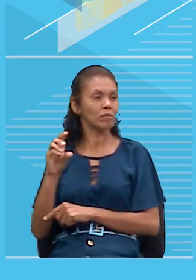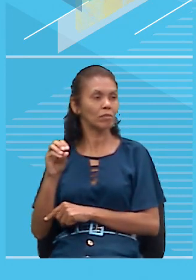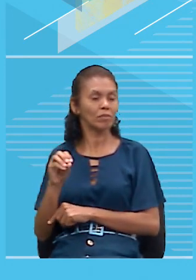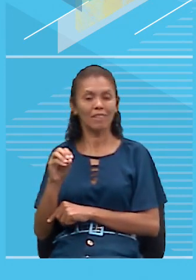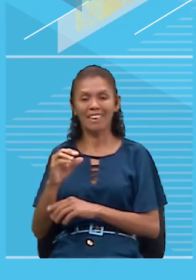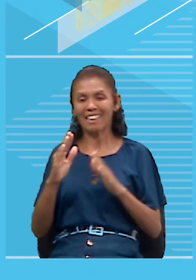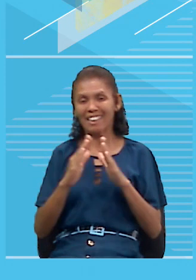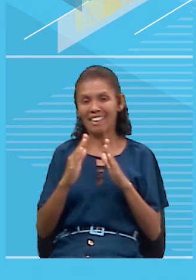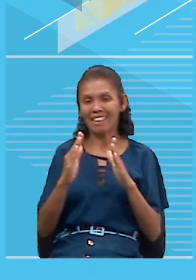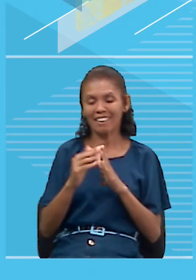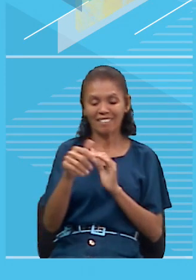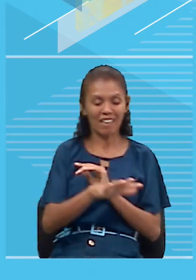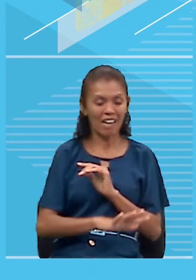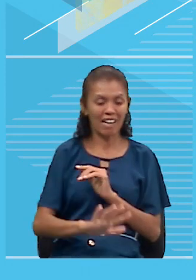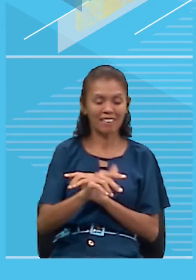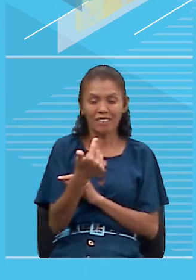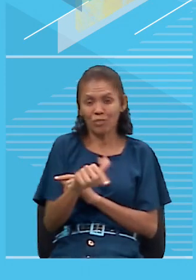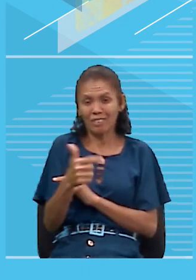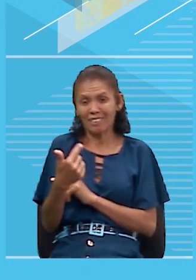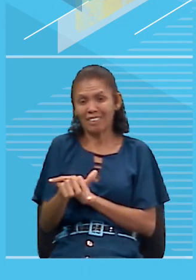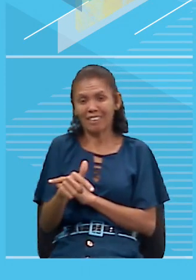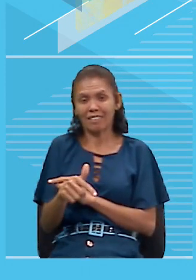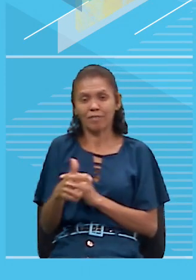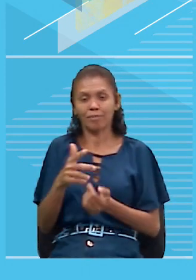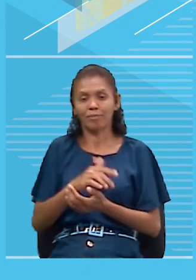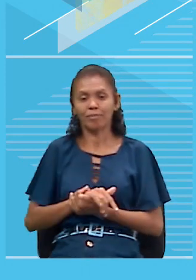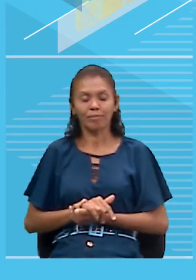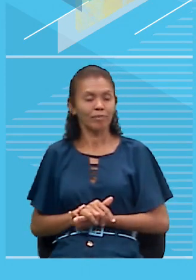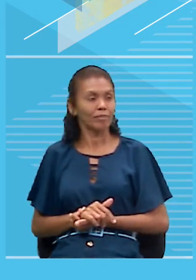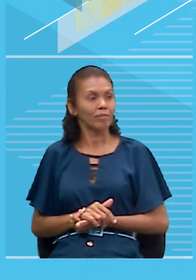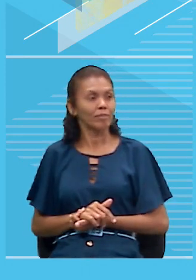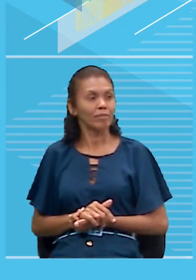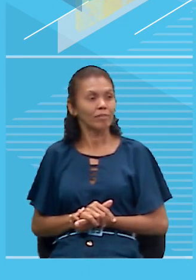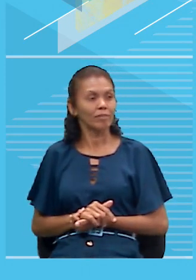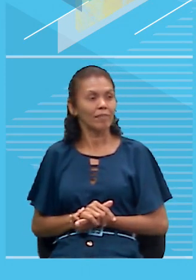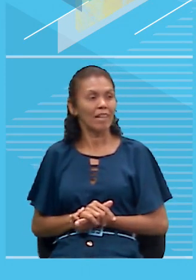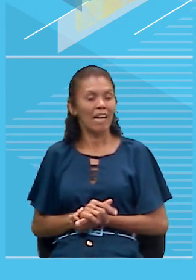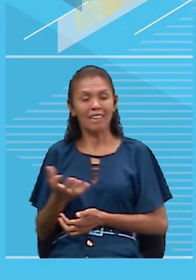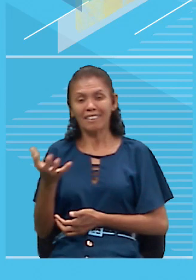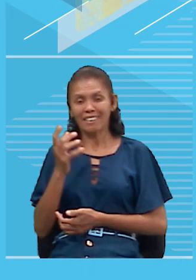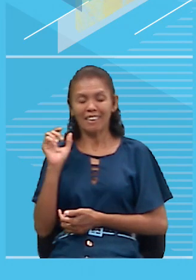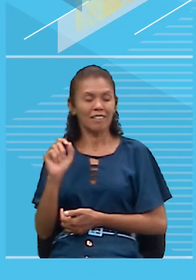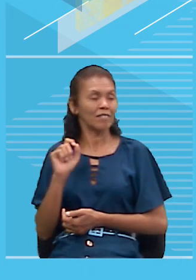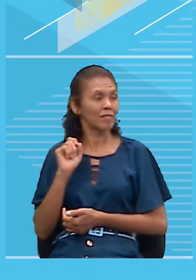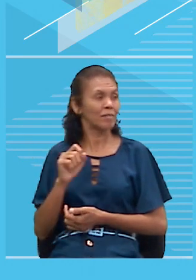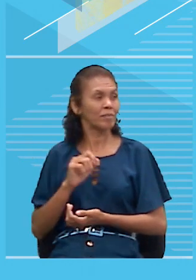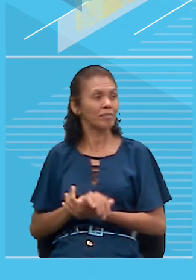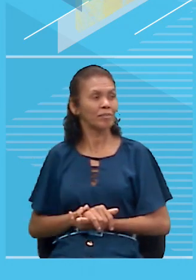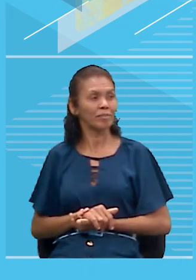ele não tem não tem um estado não tem uma nação e o que é que o povo gordo quer galera